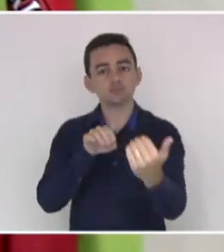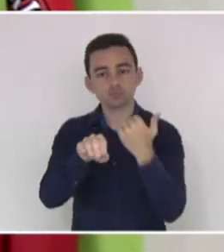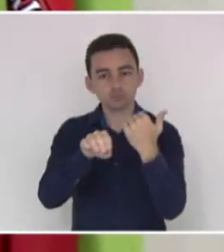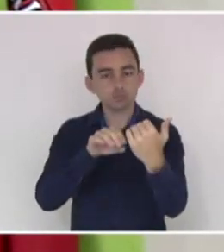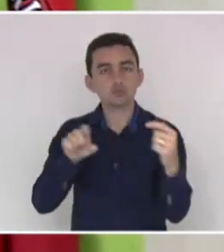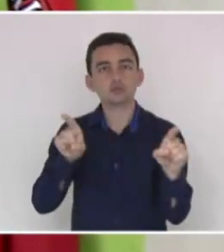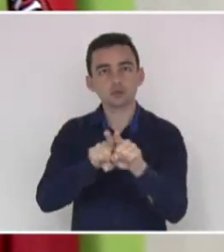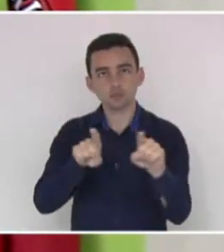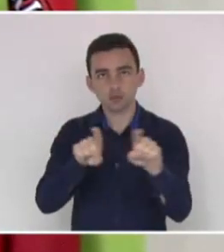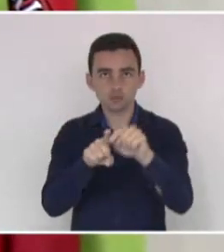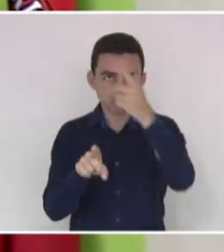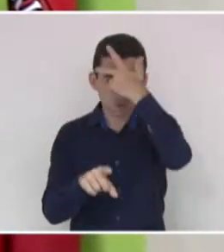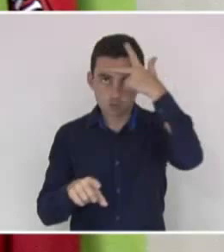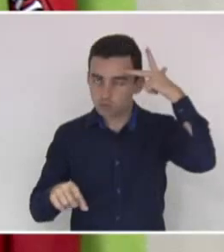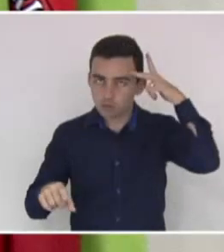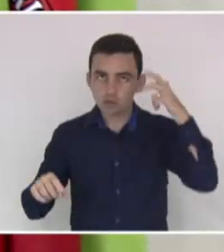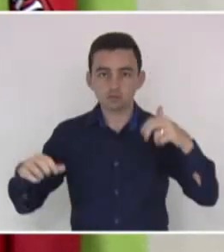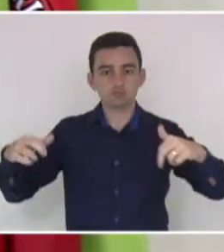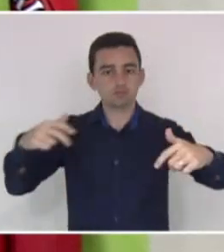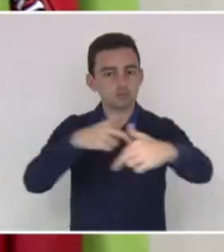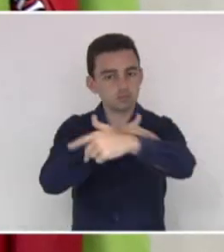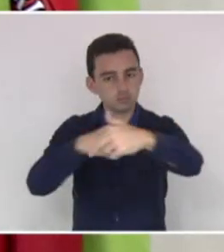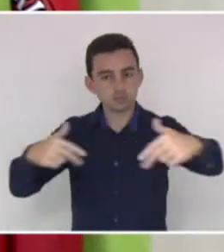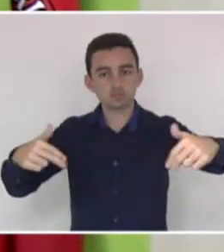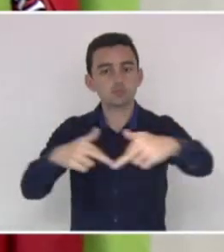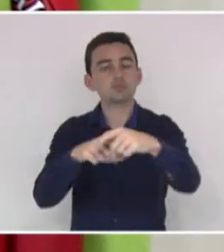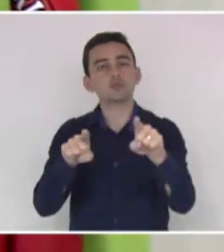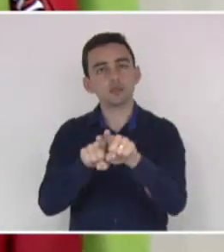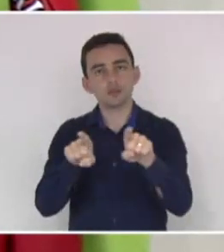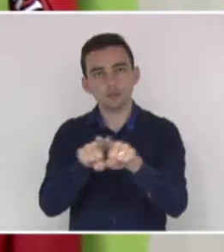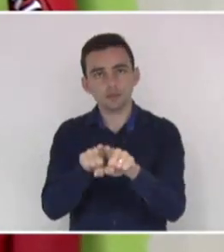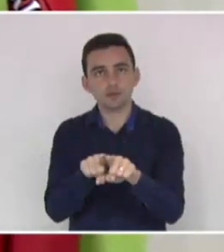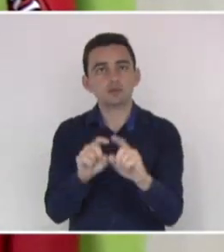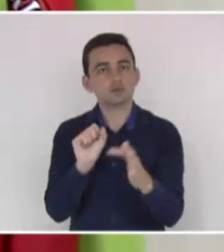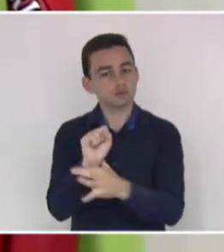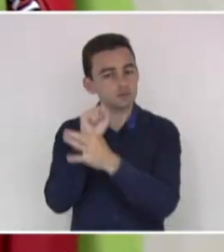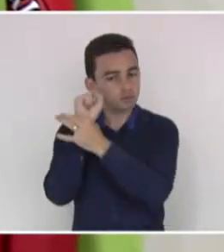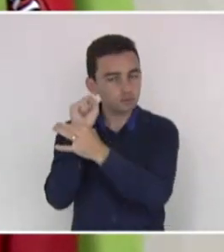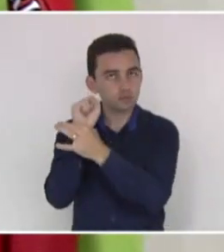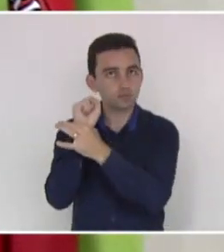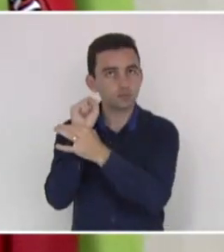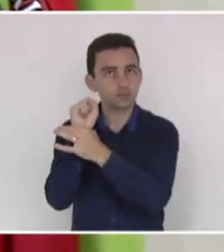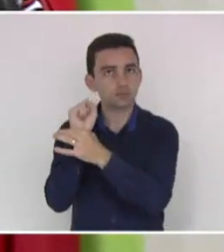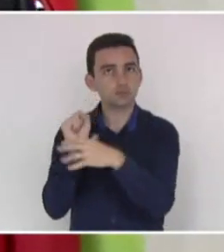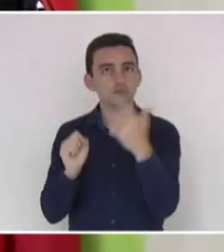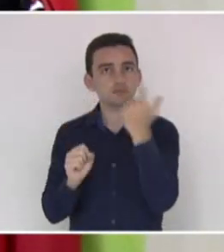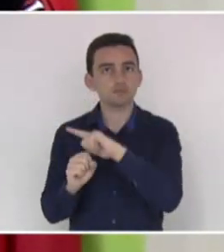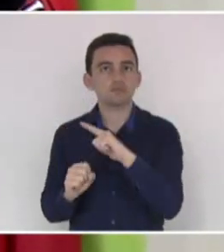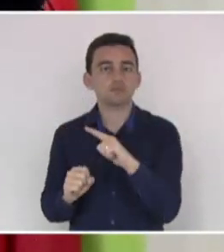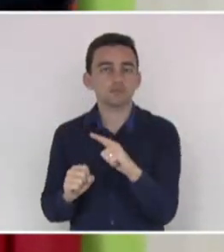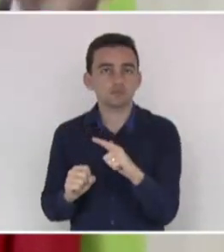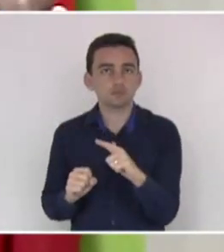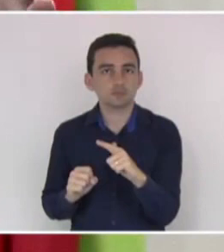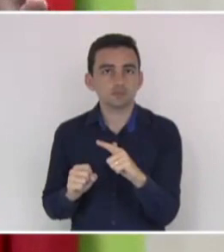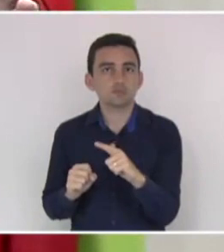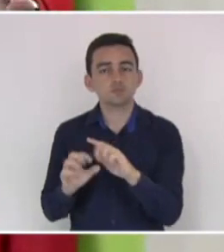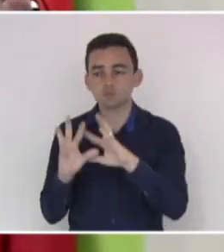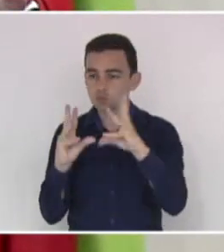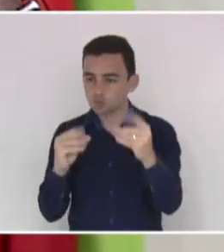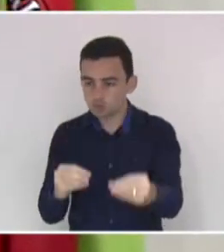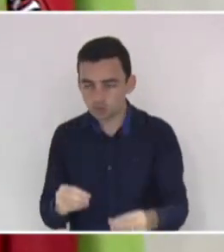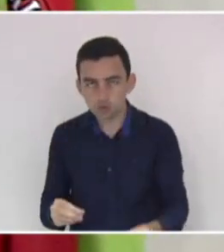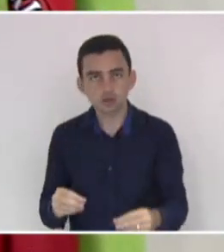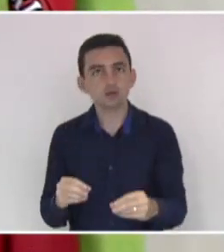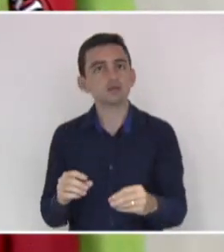pessoas, segurança ao tráfego e segurança para toda a